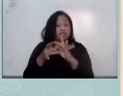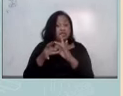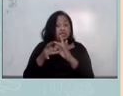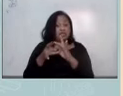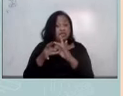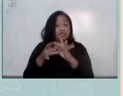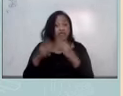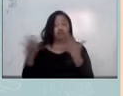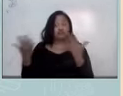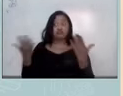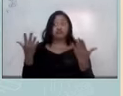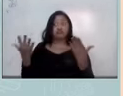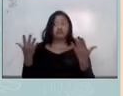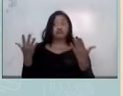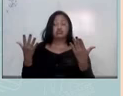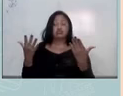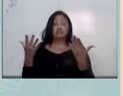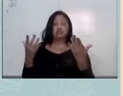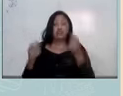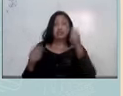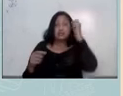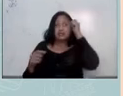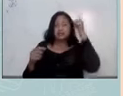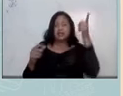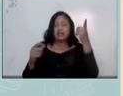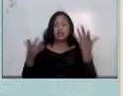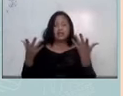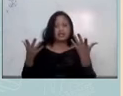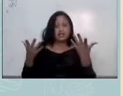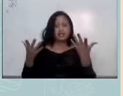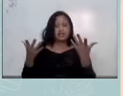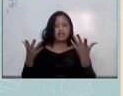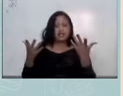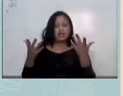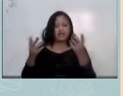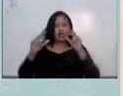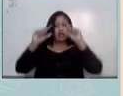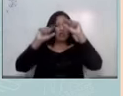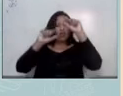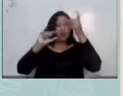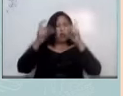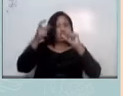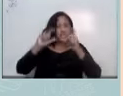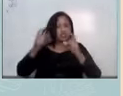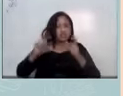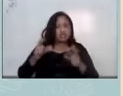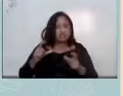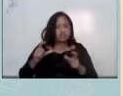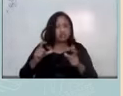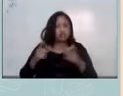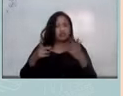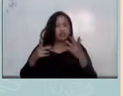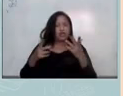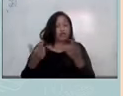patógeno, a um agente etiológico, a um micro-organismo causador, que aí são aquelas que eu citei, né, as